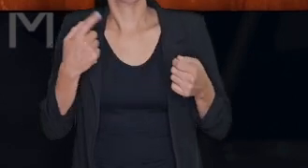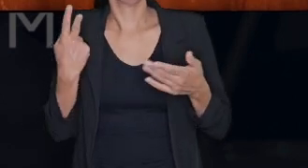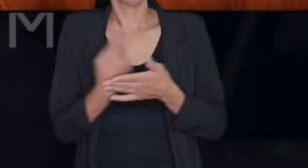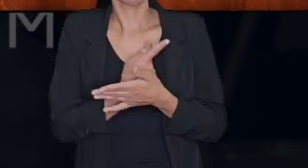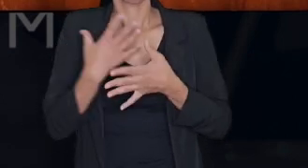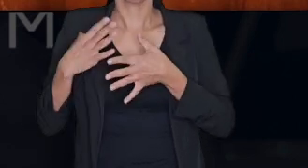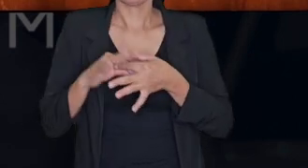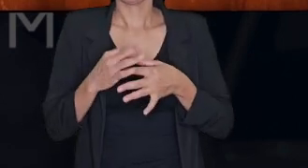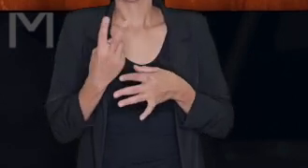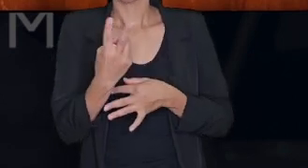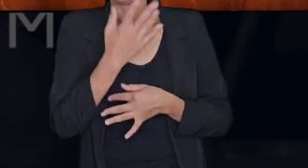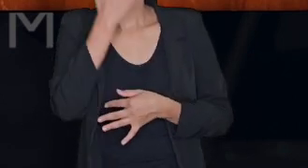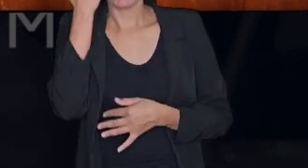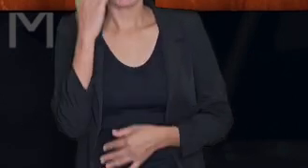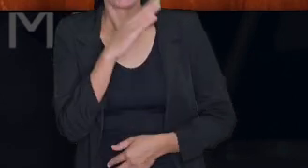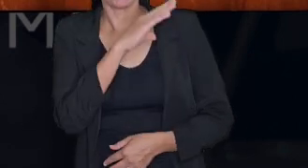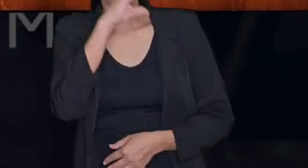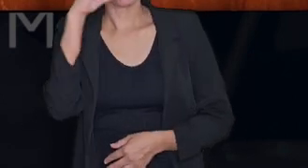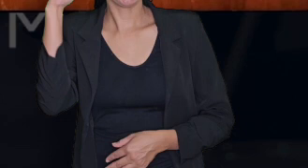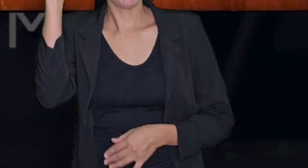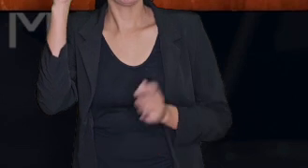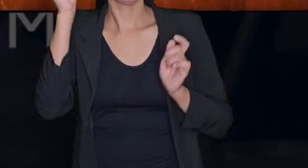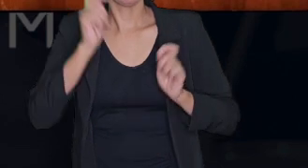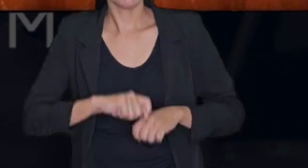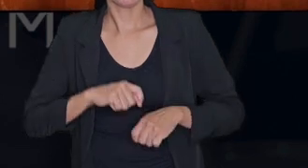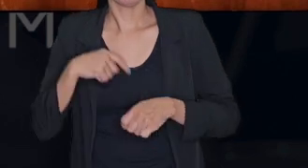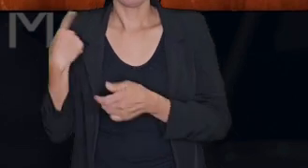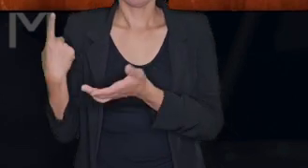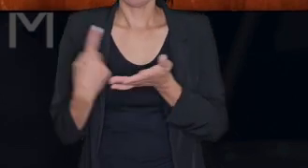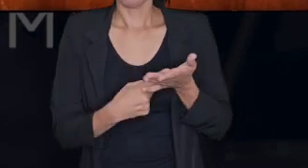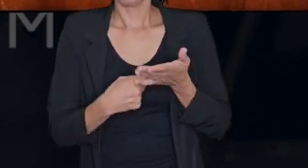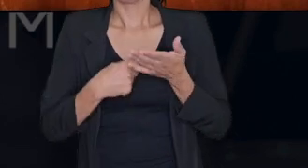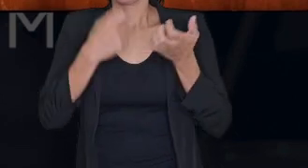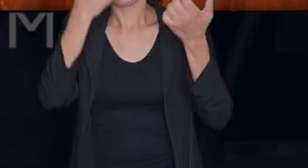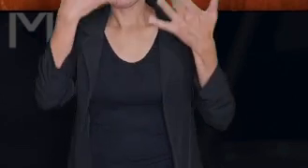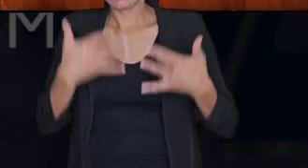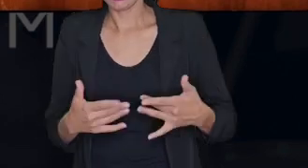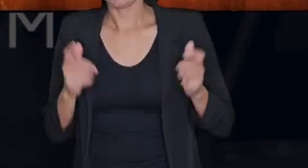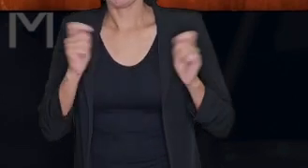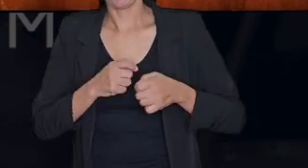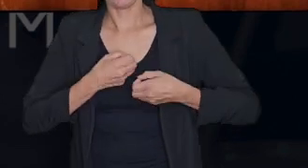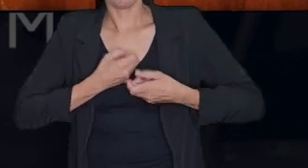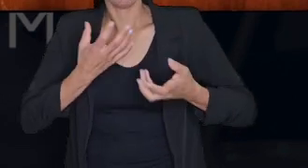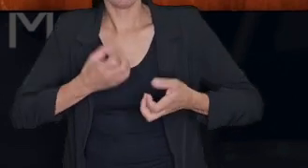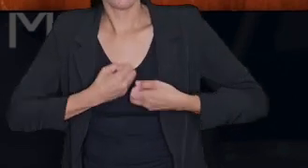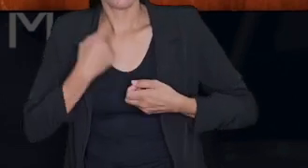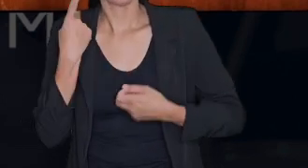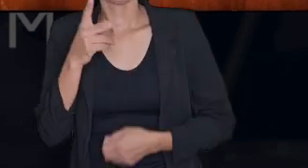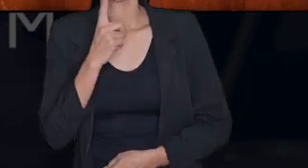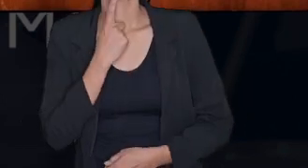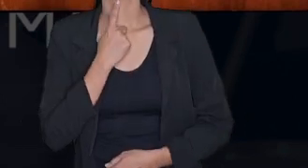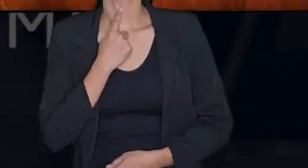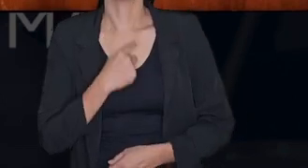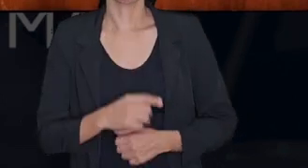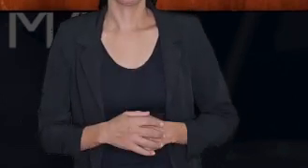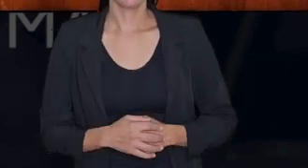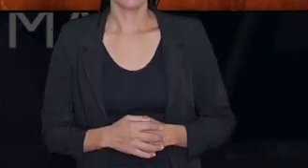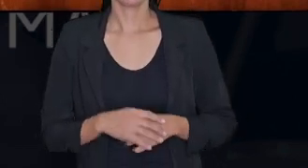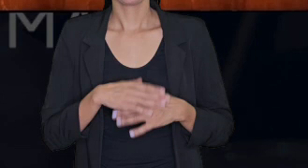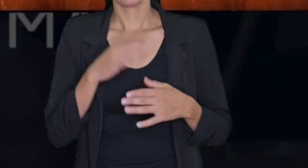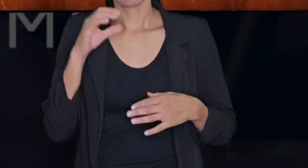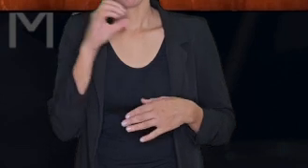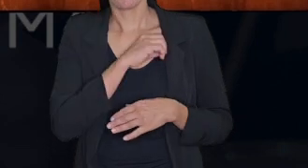é possível acomodar as situações para dois adultos que devem, com consentimento esclarecido,